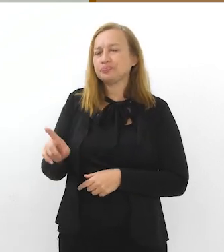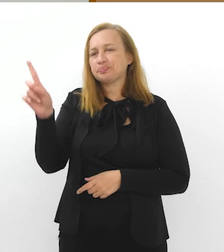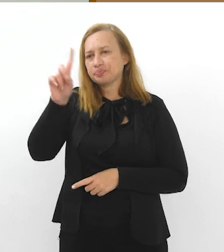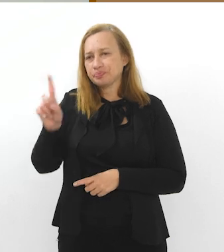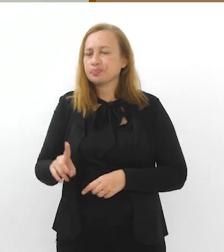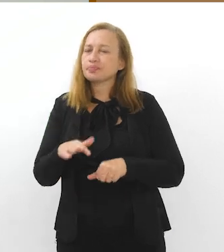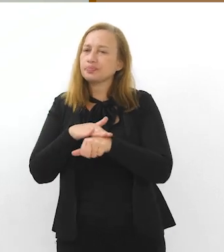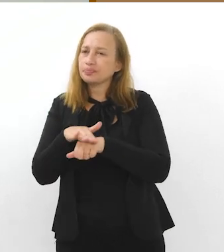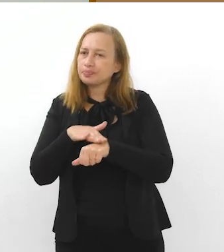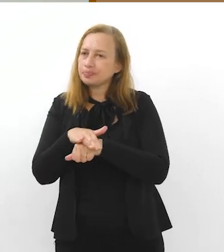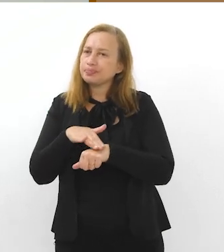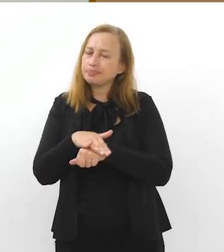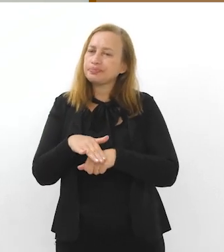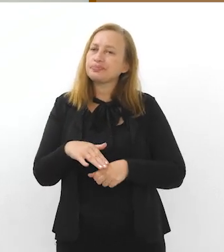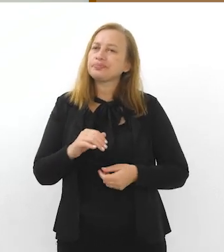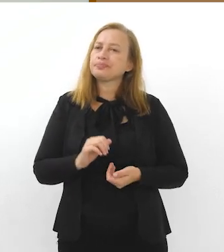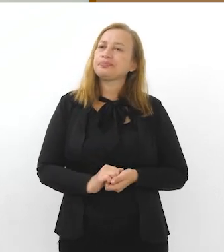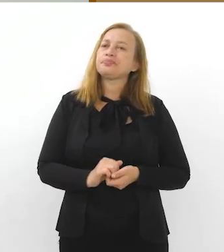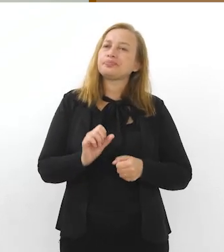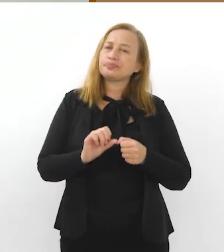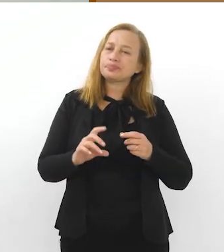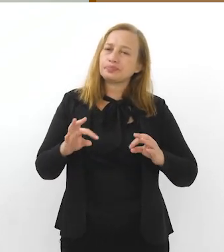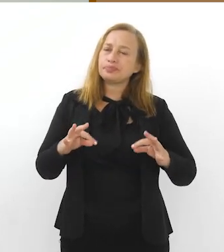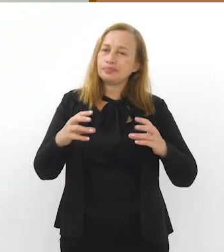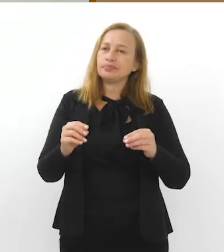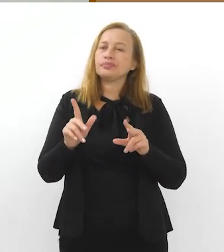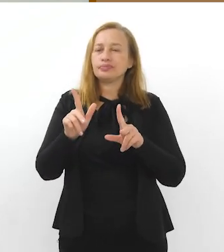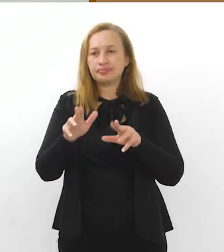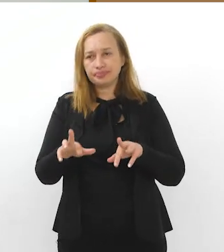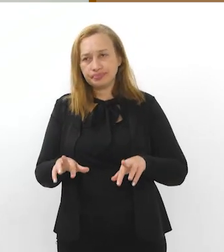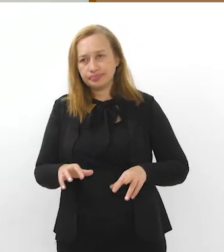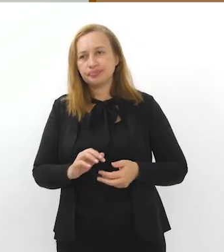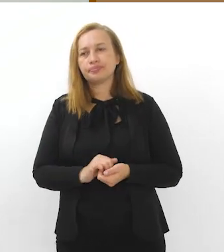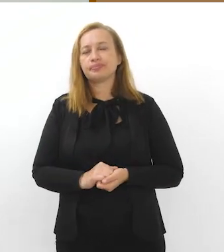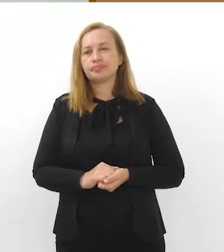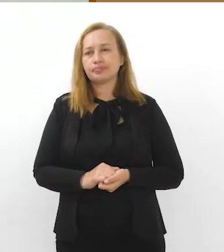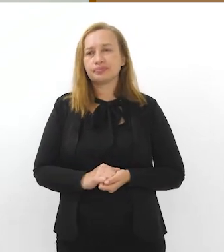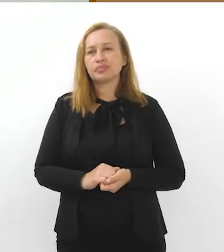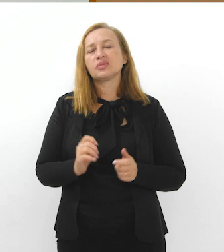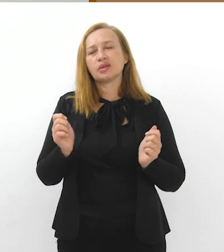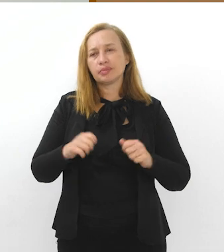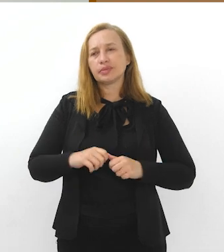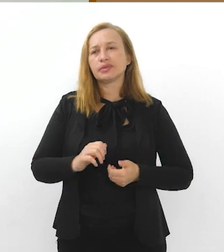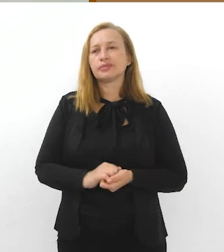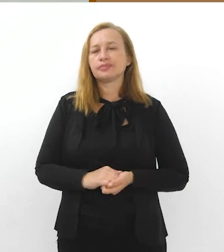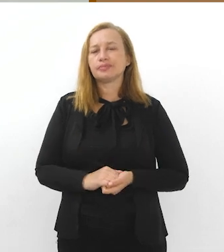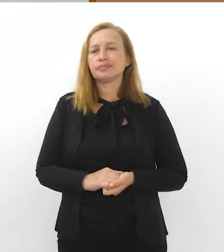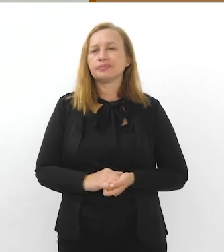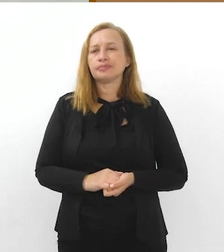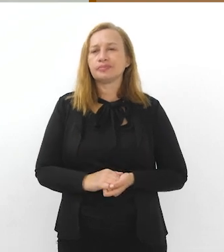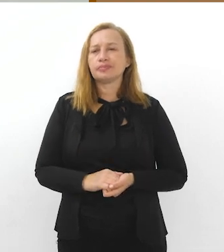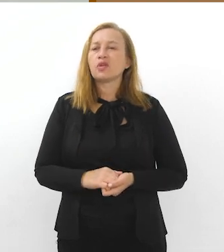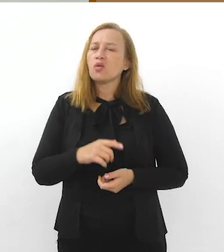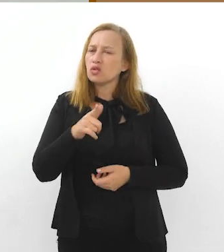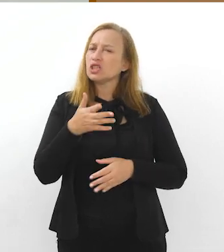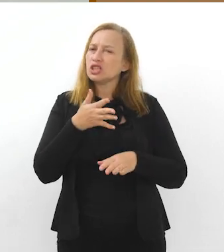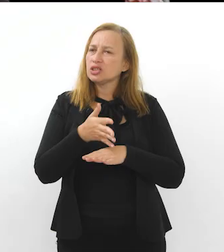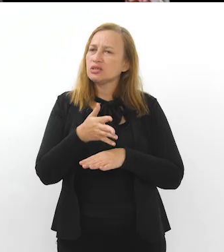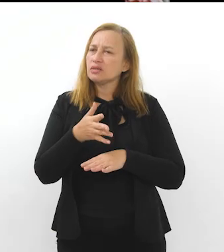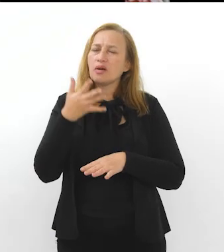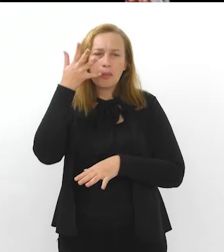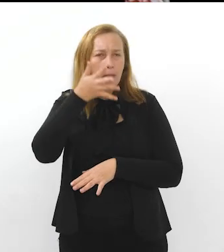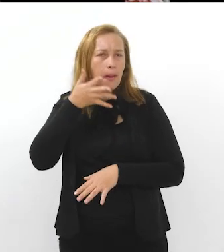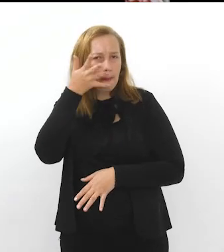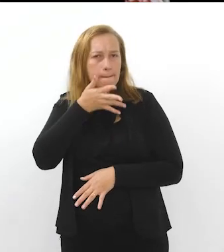deficiente, tentar, assim, de alguma forma, fazer toda essa movimentação em torno daquilo que é preciso. Você